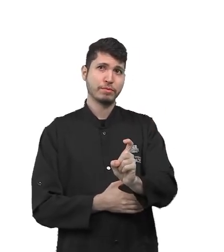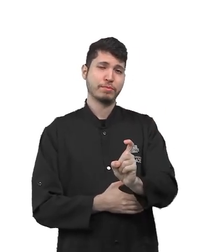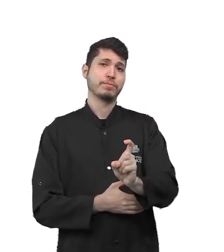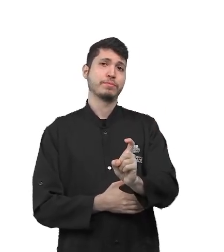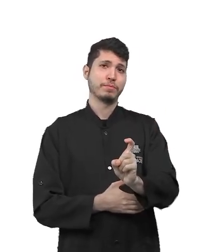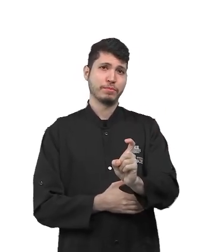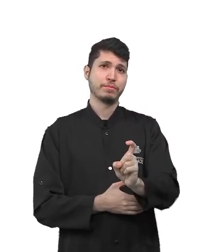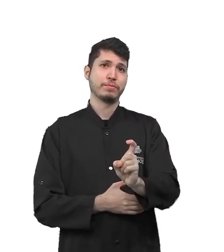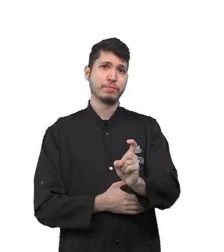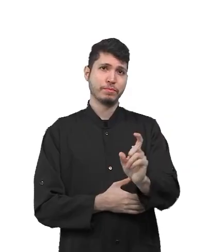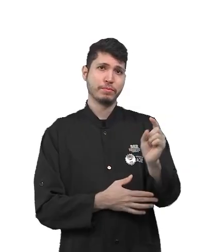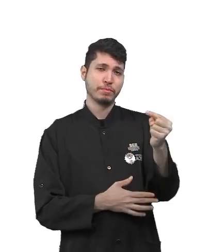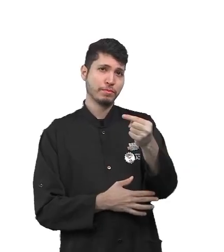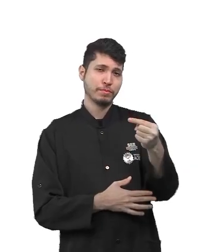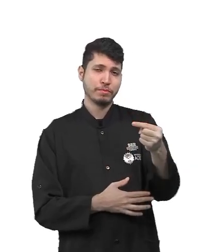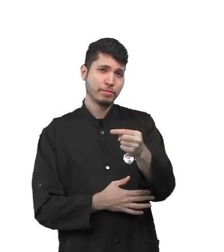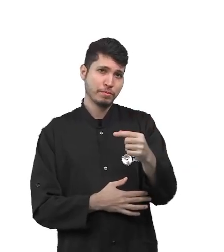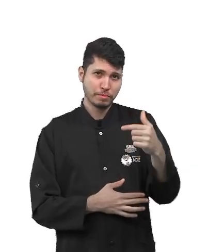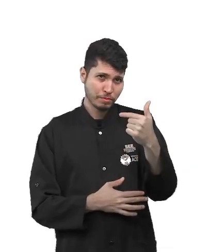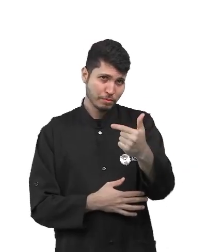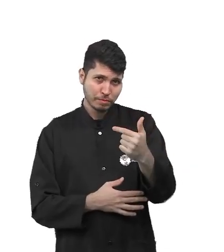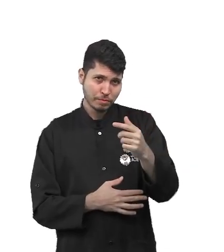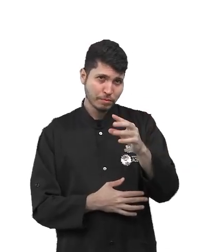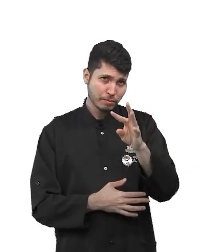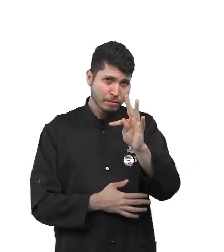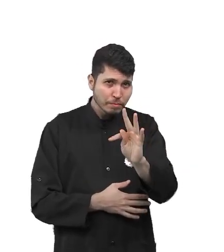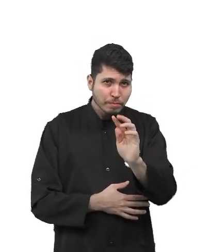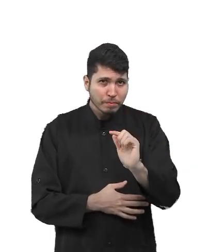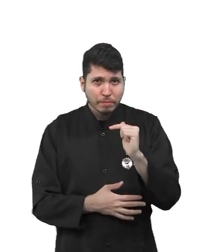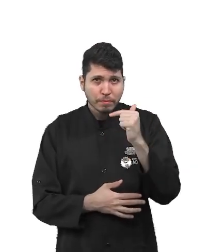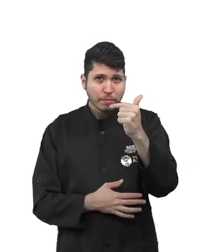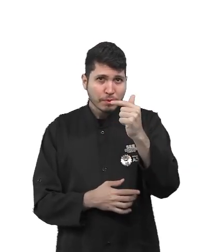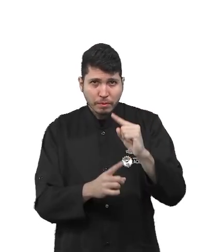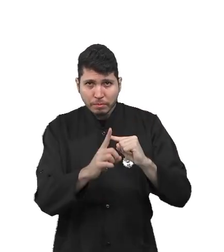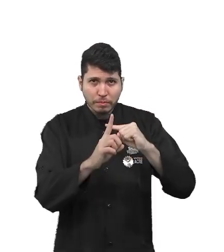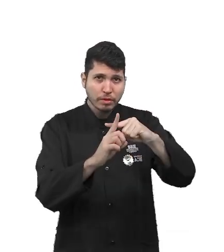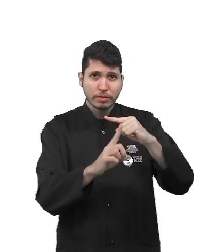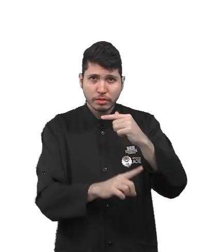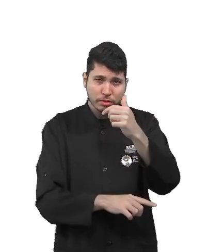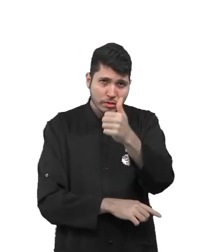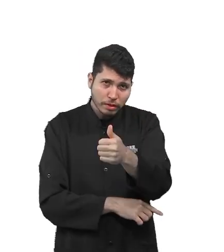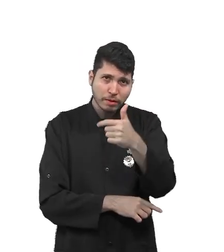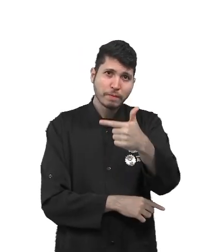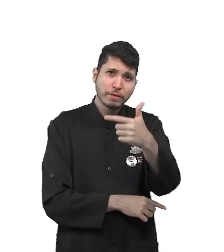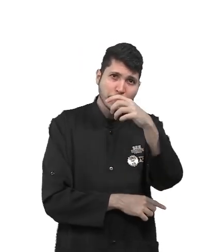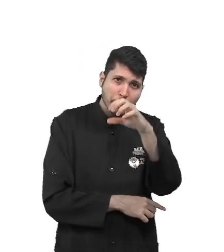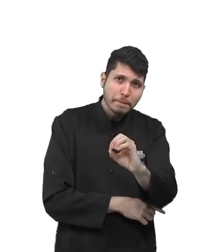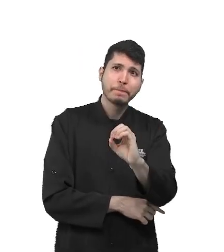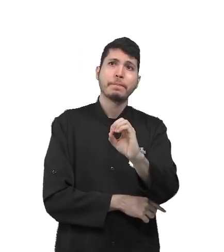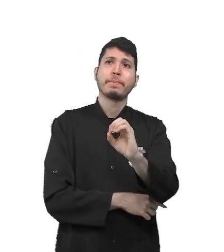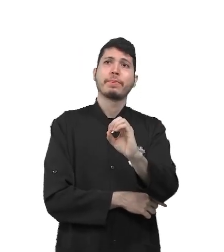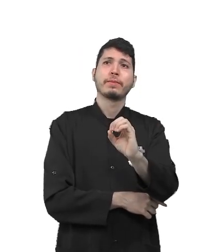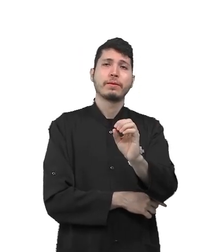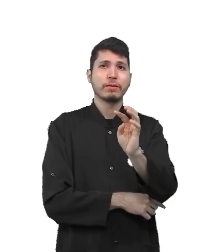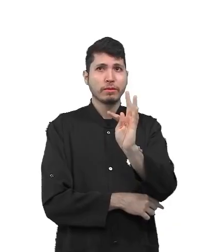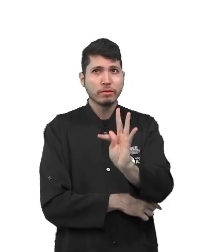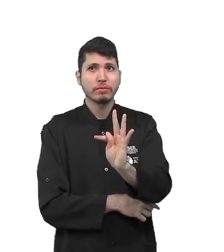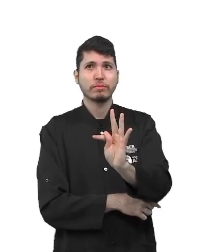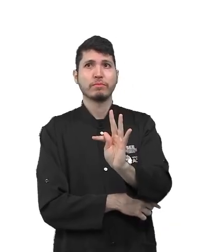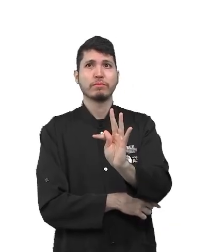tipo menos 2t ao quadrado mais 120t. Então, aonde tem f de x, passou a ser